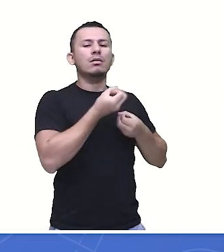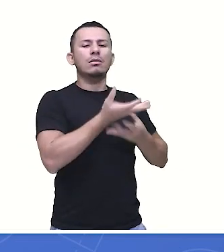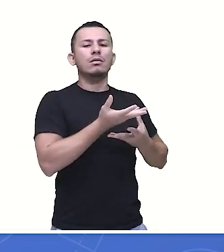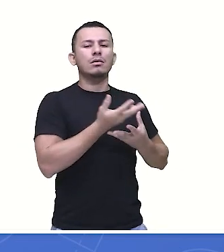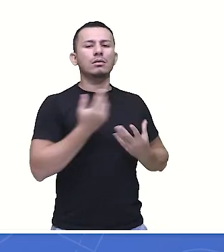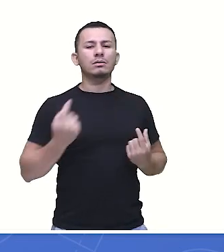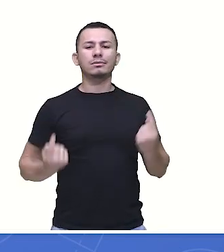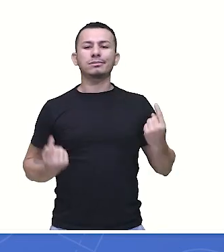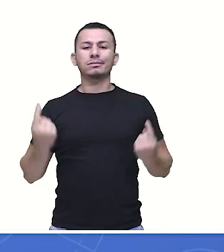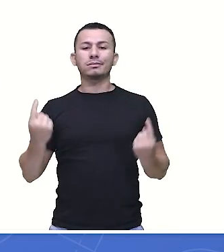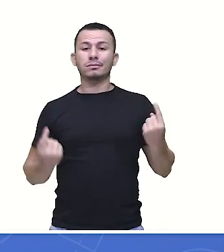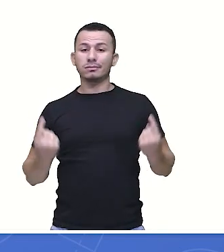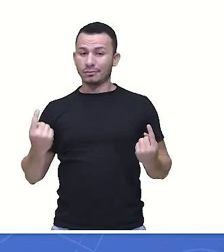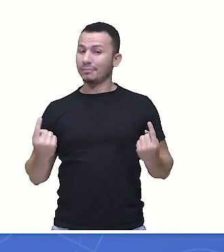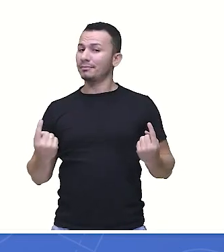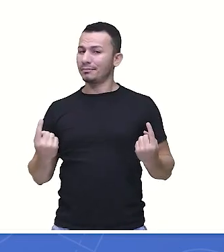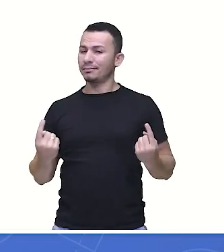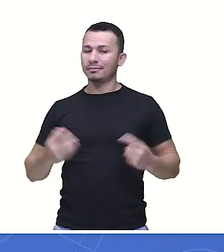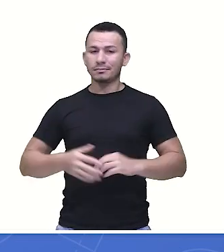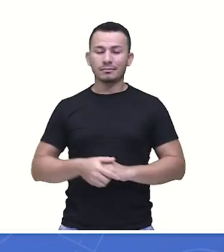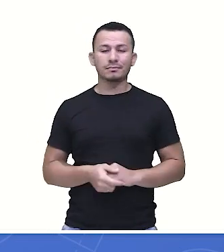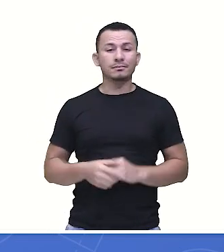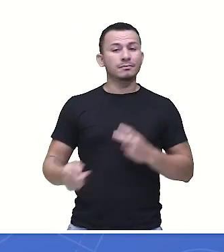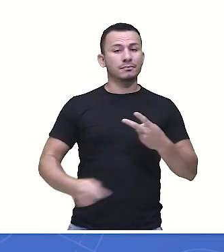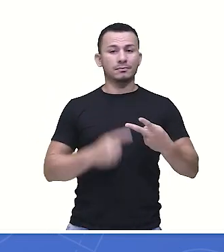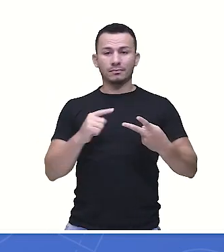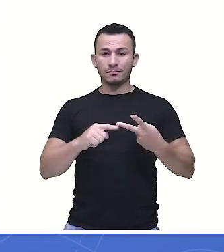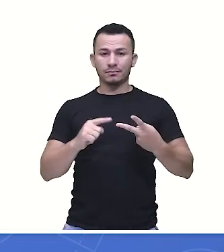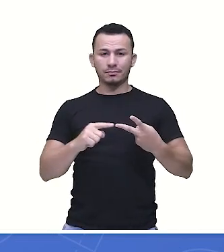preciso trazer essa questão. Segundo,